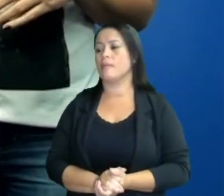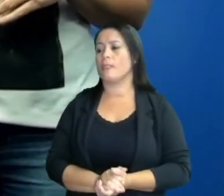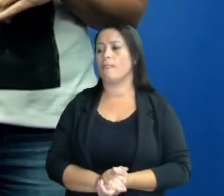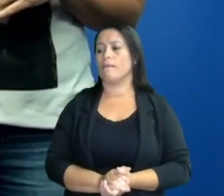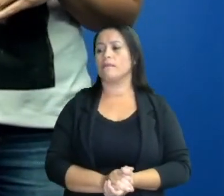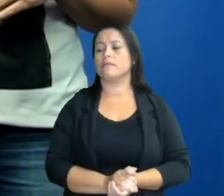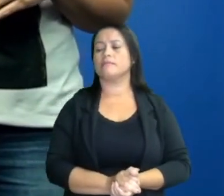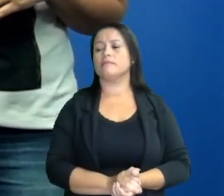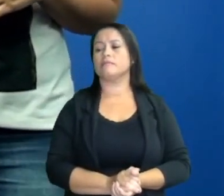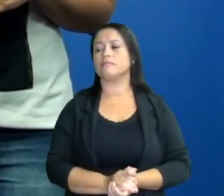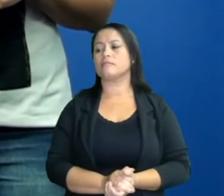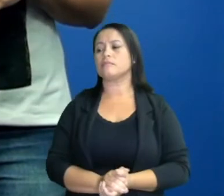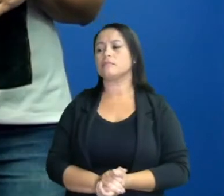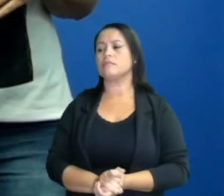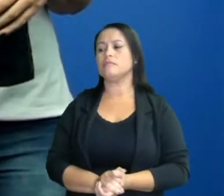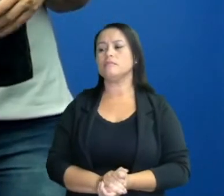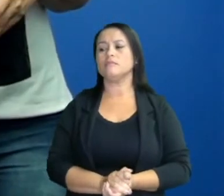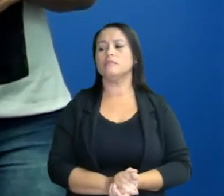aí